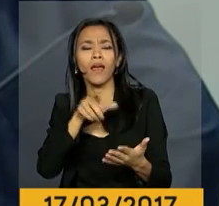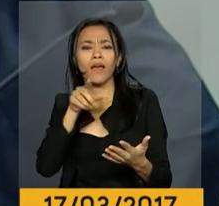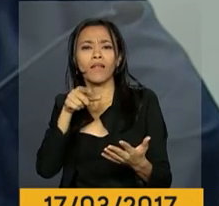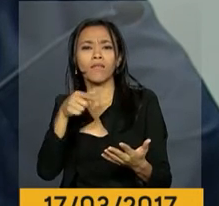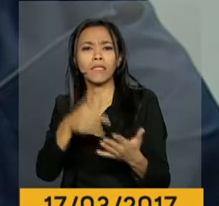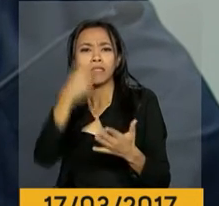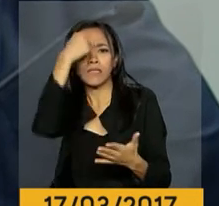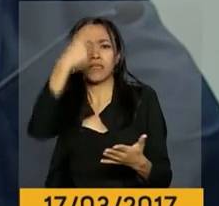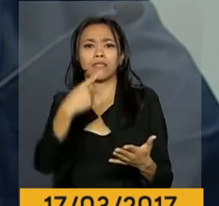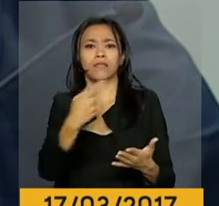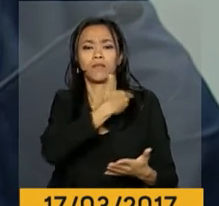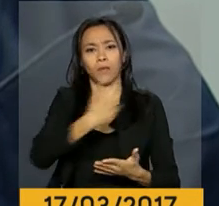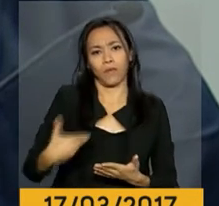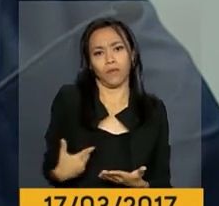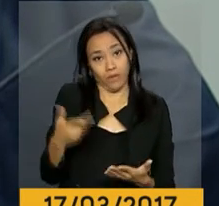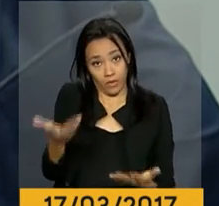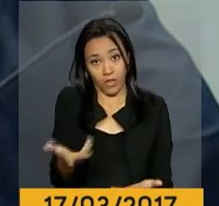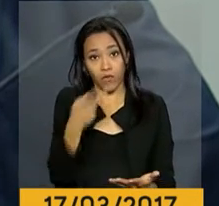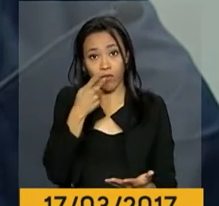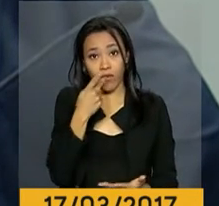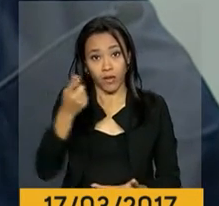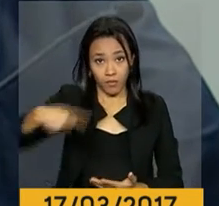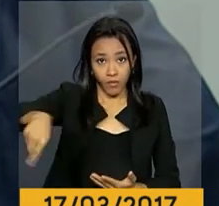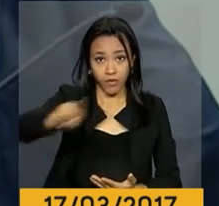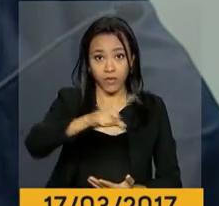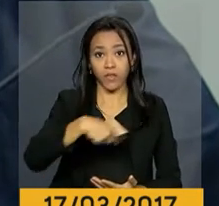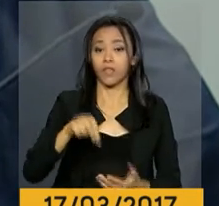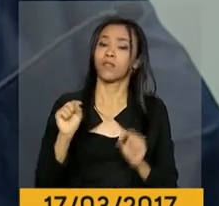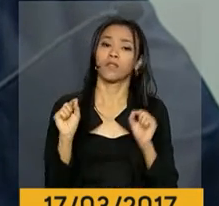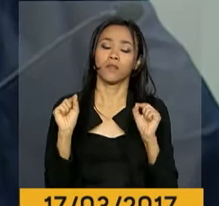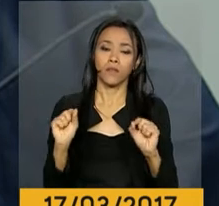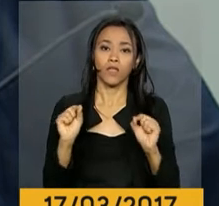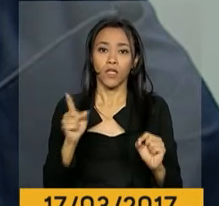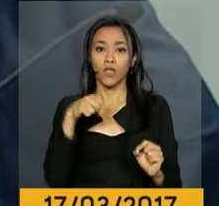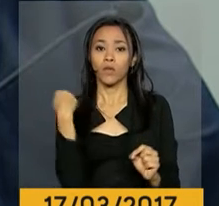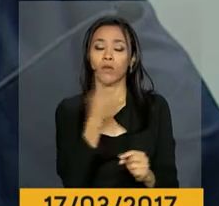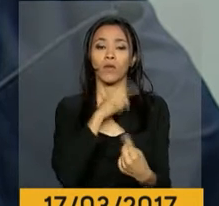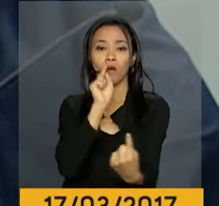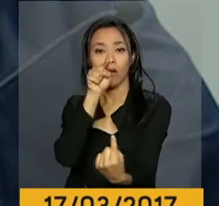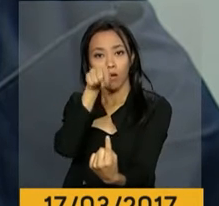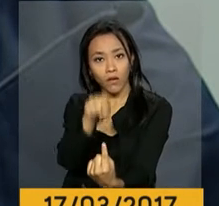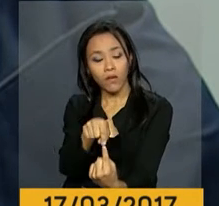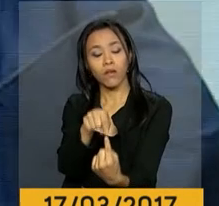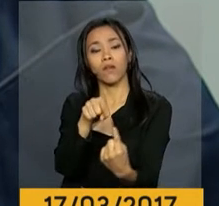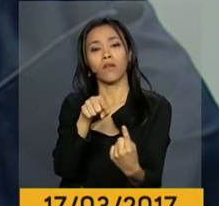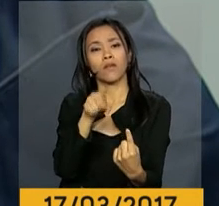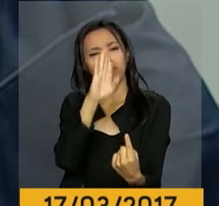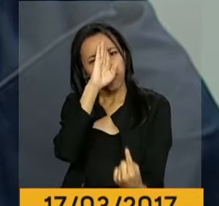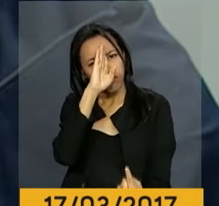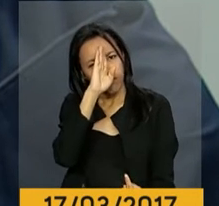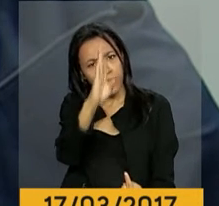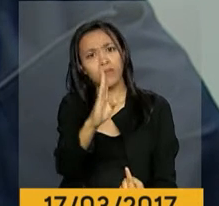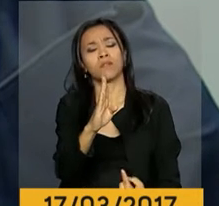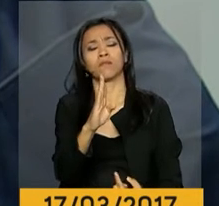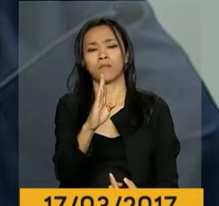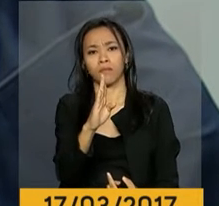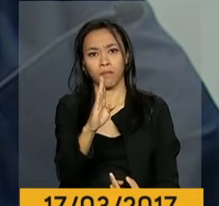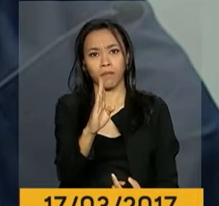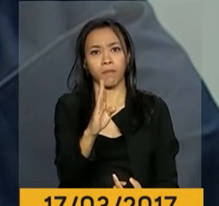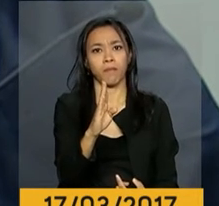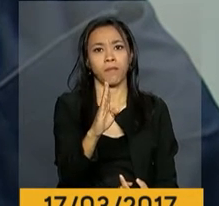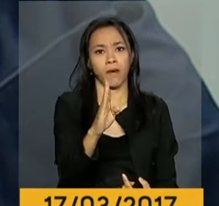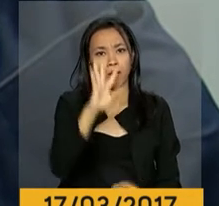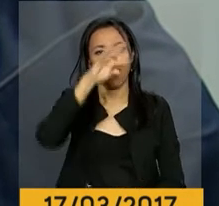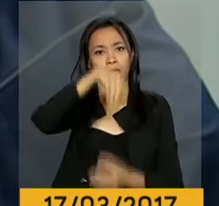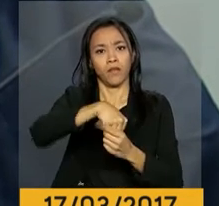aqui vou começar a dizer aos senhores, que o nosso objetivo principal no